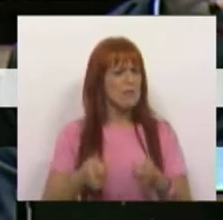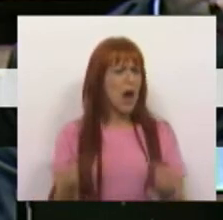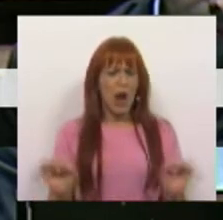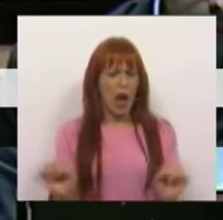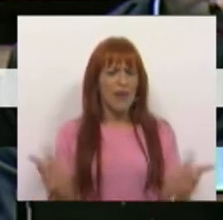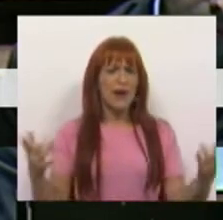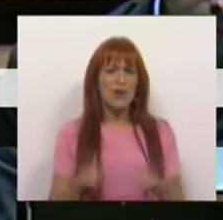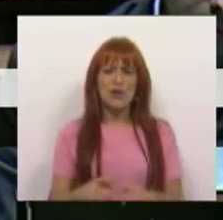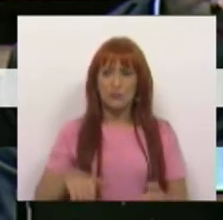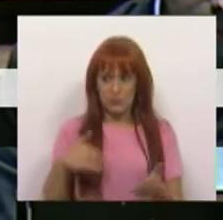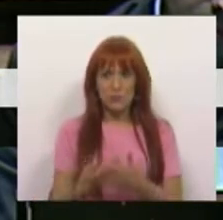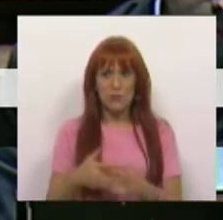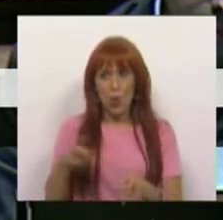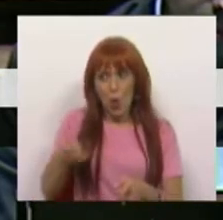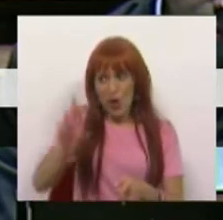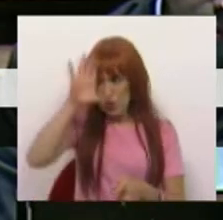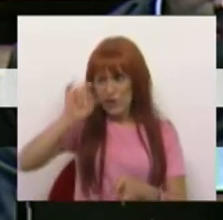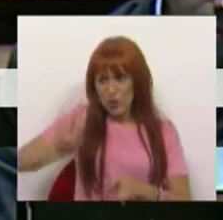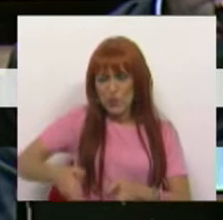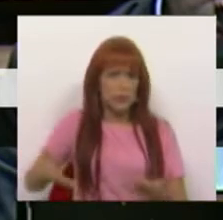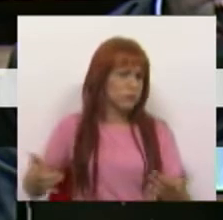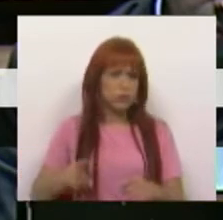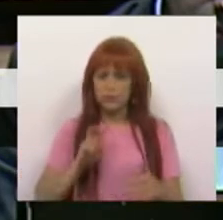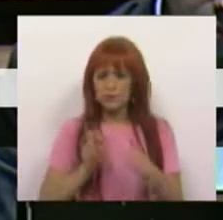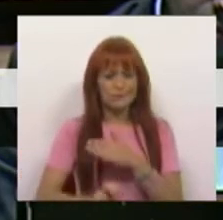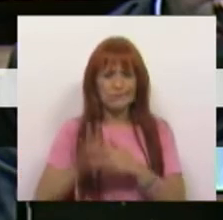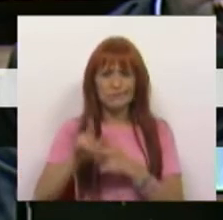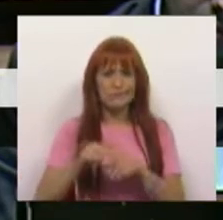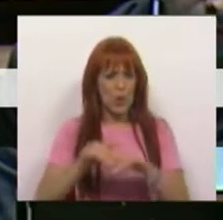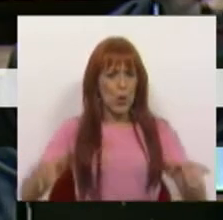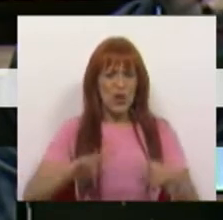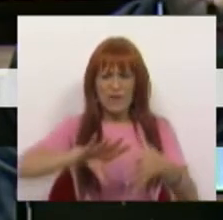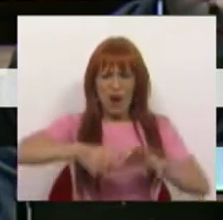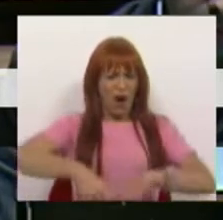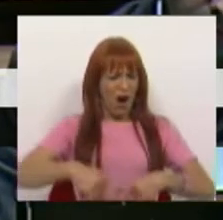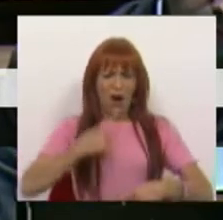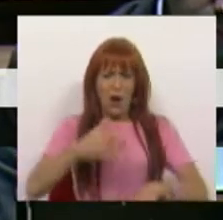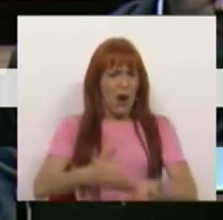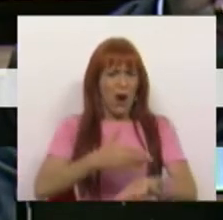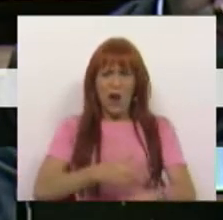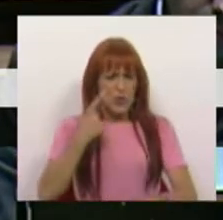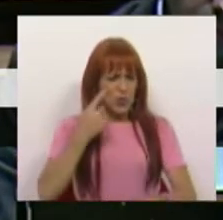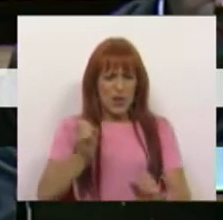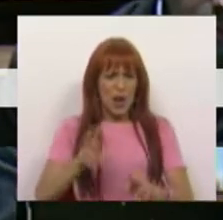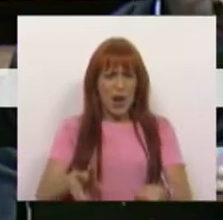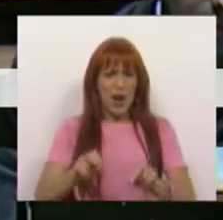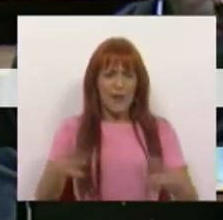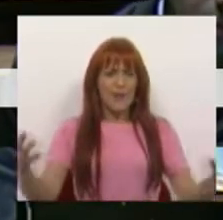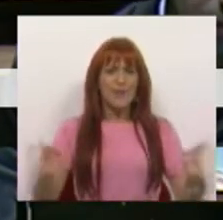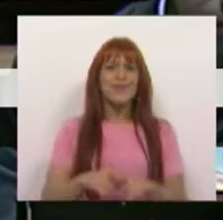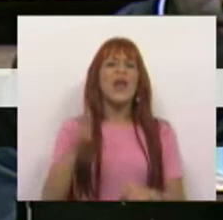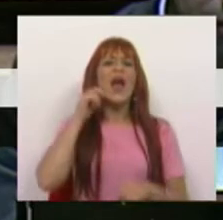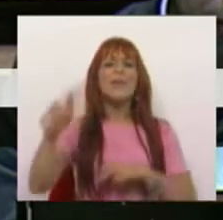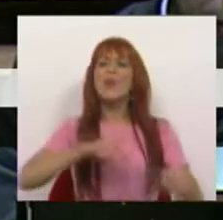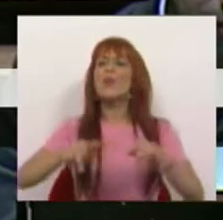desinvestimento, desencadeada pelo anterior governo, levou o metropolitano a um nível de degradação nunca antes conhecido. Quem